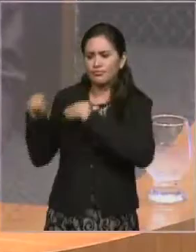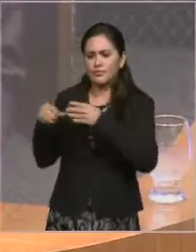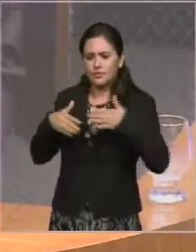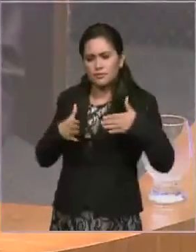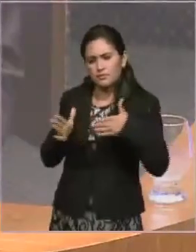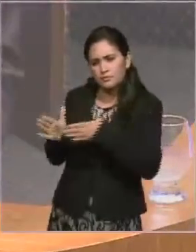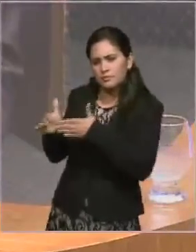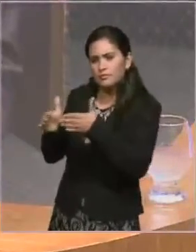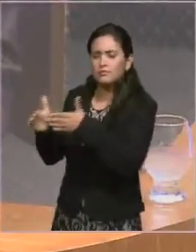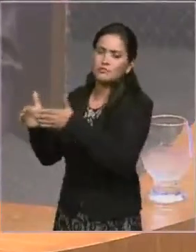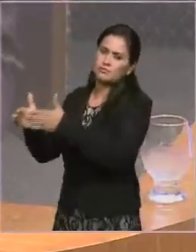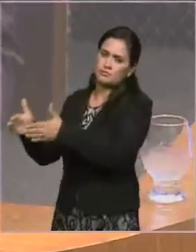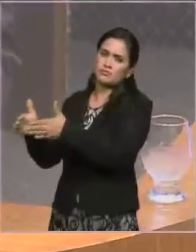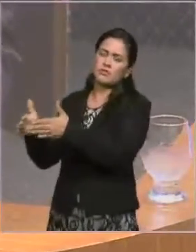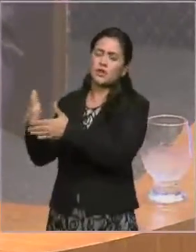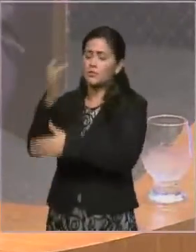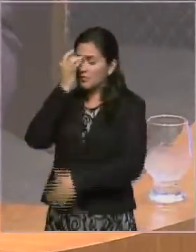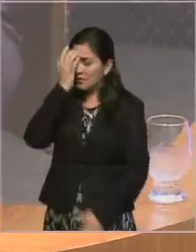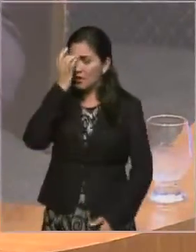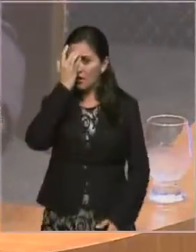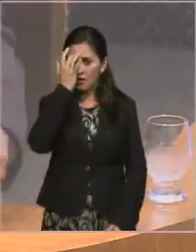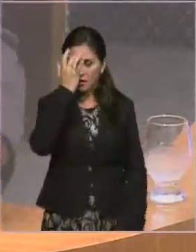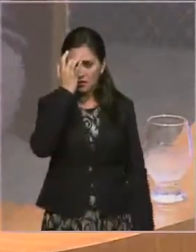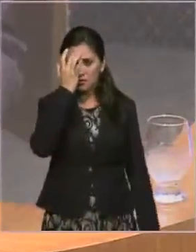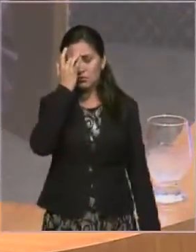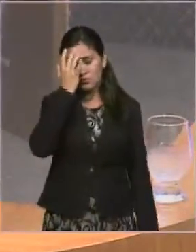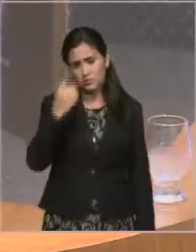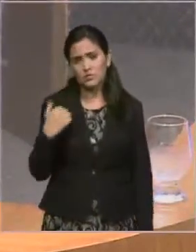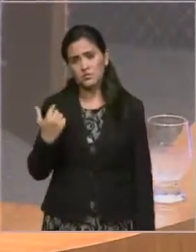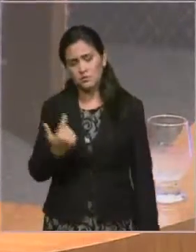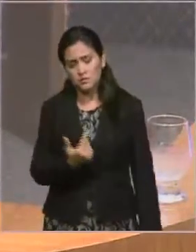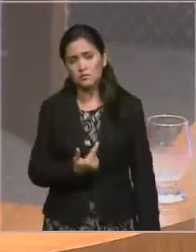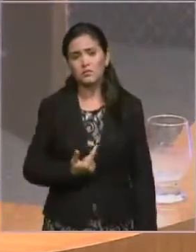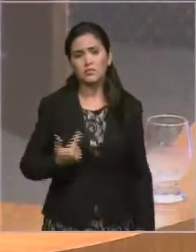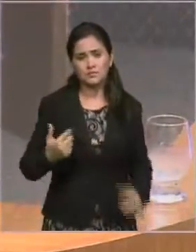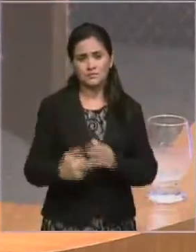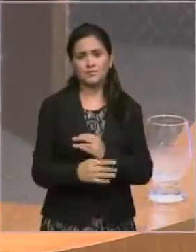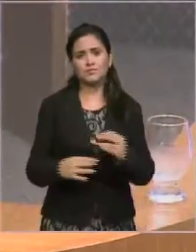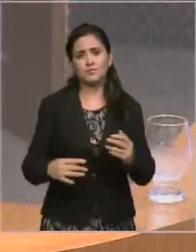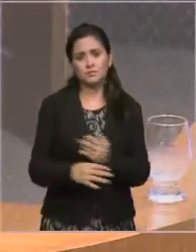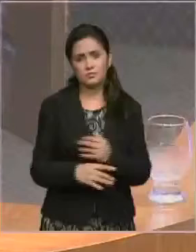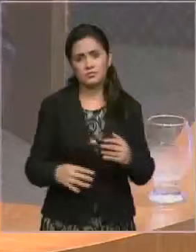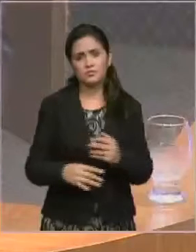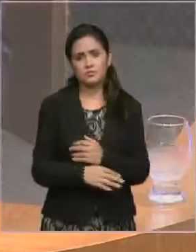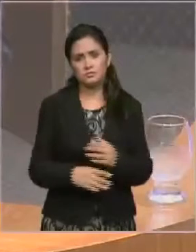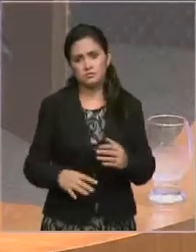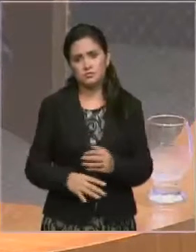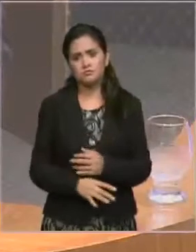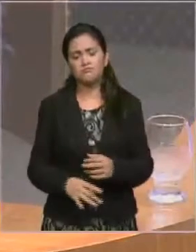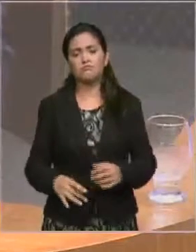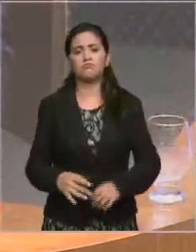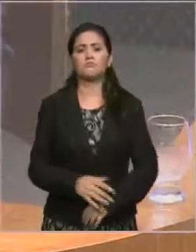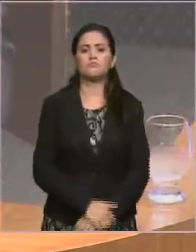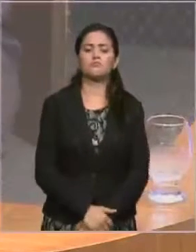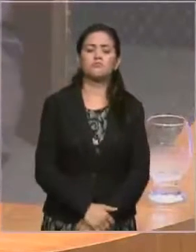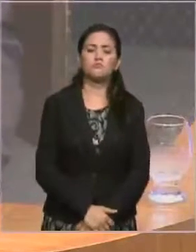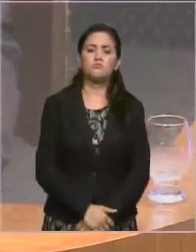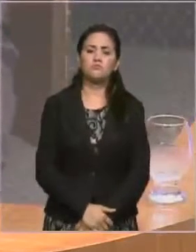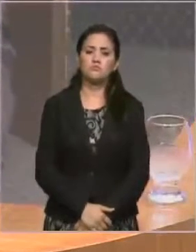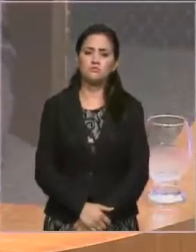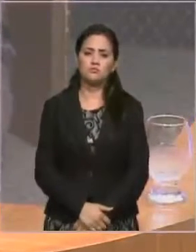facilitar o nosso trânsito e também para melhorar o tráfego na Grande Teresina e na região. Quero